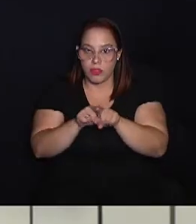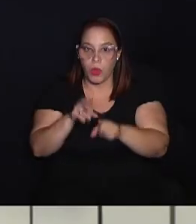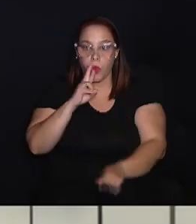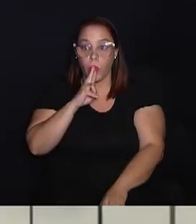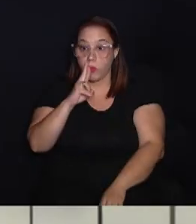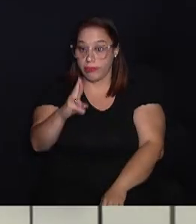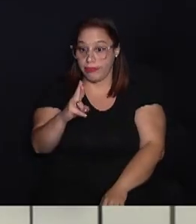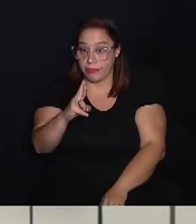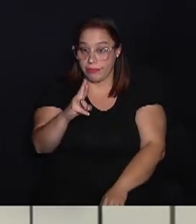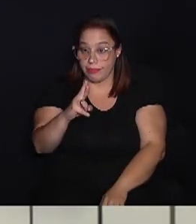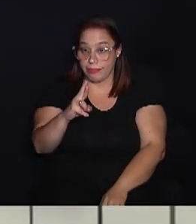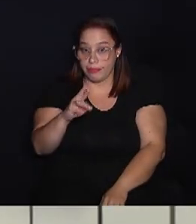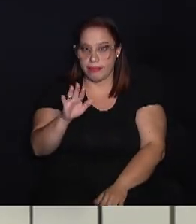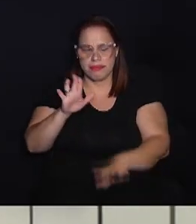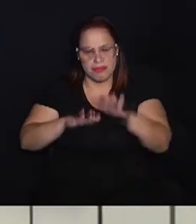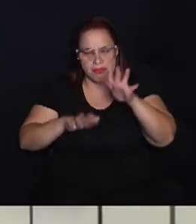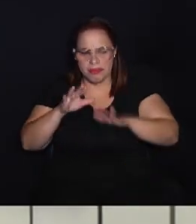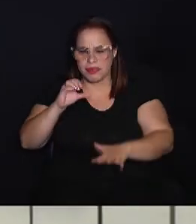fazer.